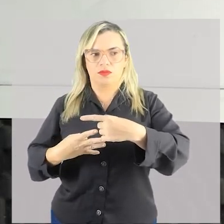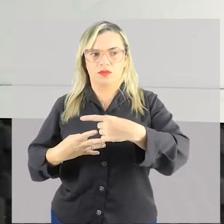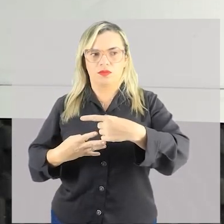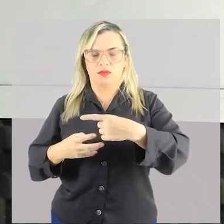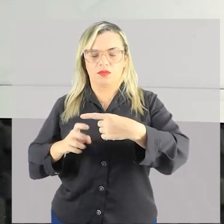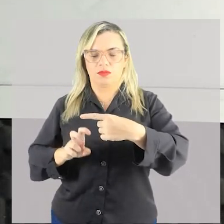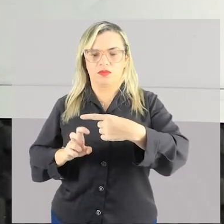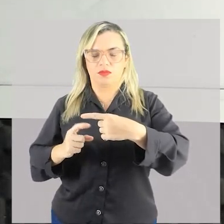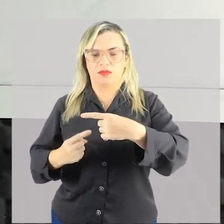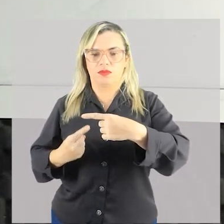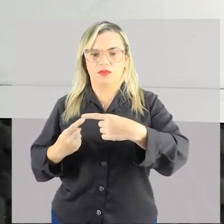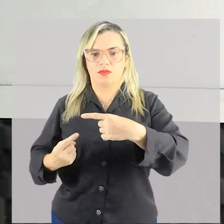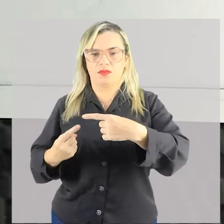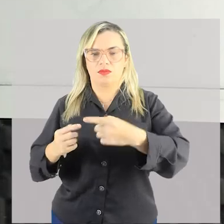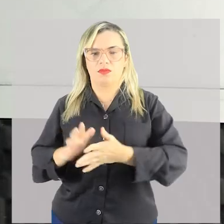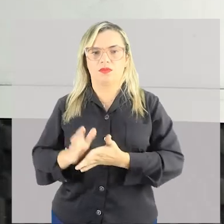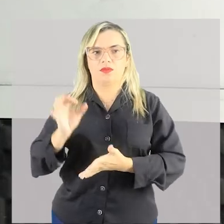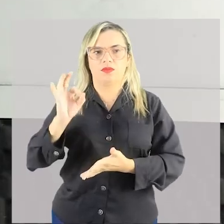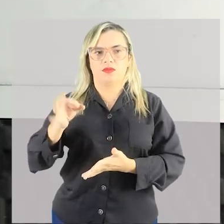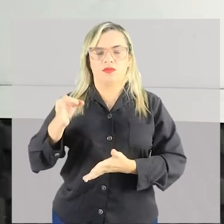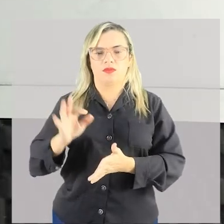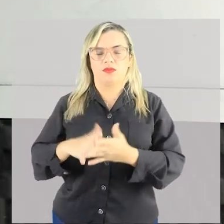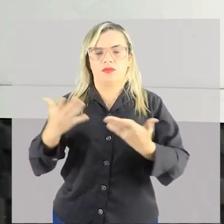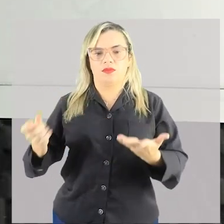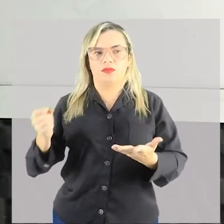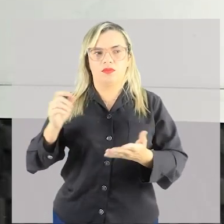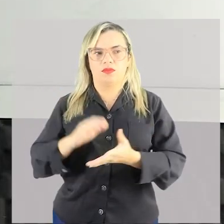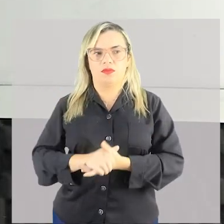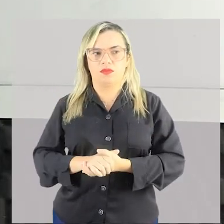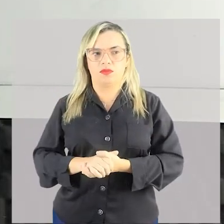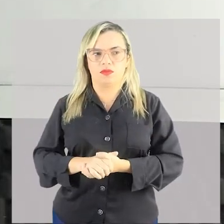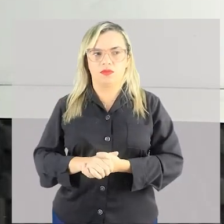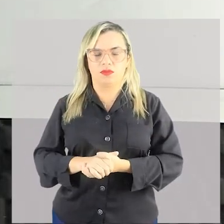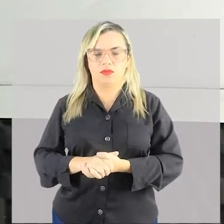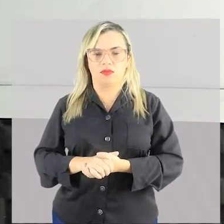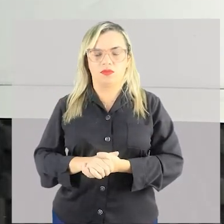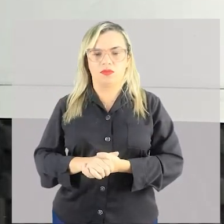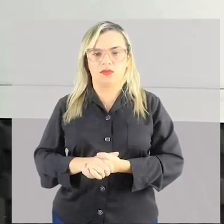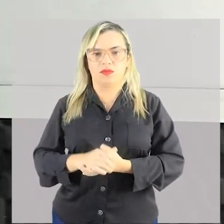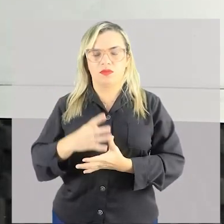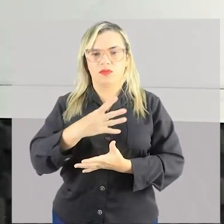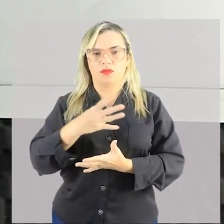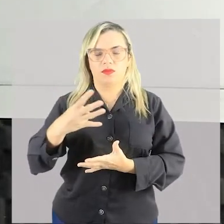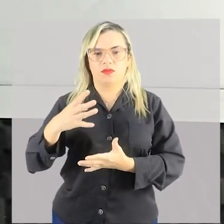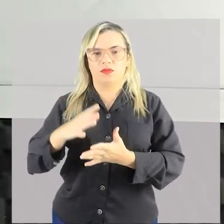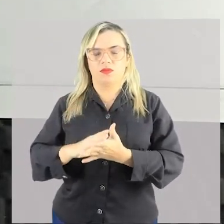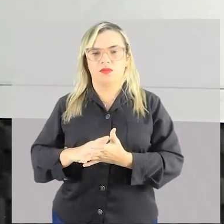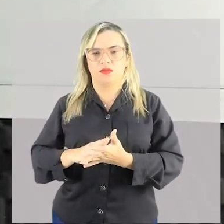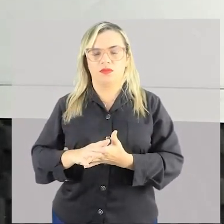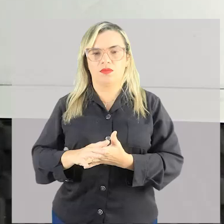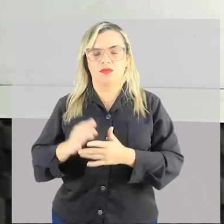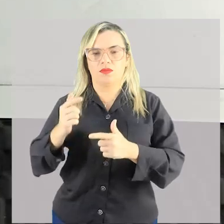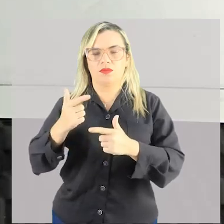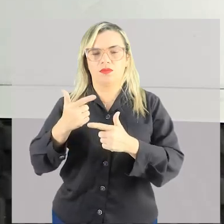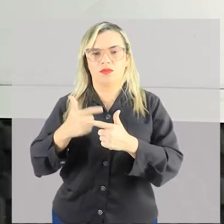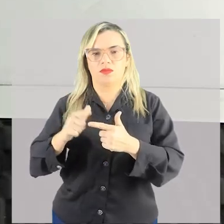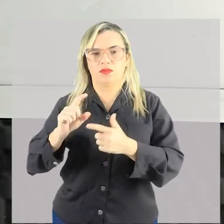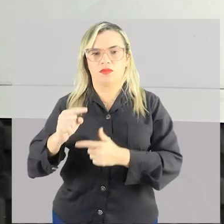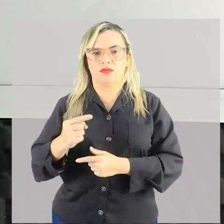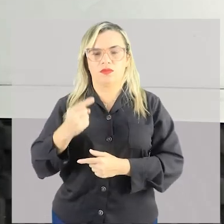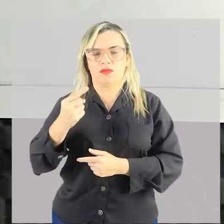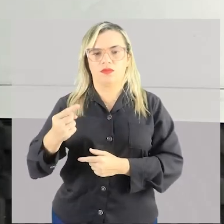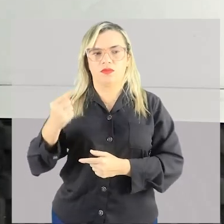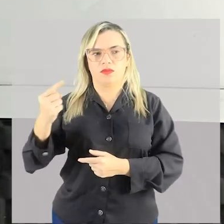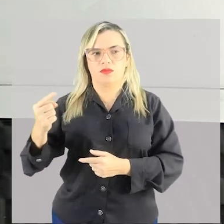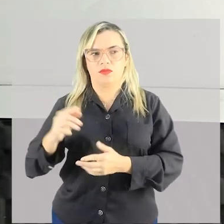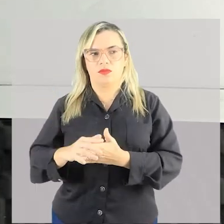451 certo e aí turma ó 44 44 Pode ser que seja dividido por 11 tá porque